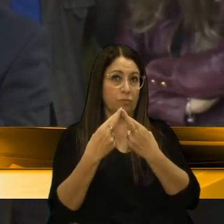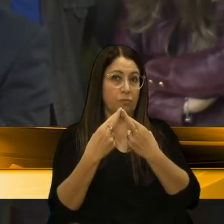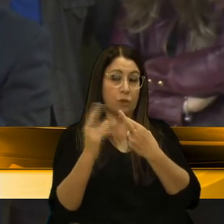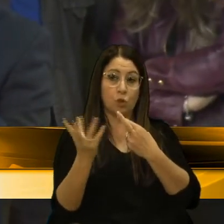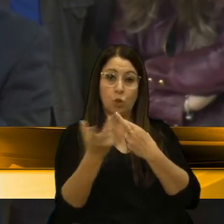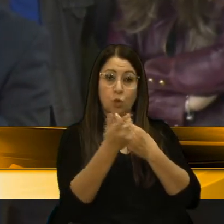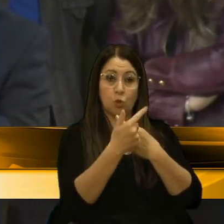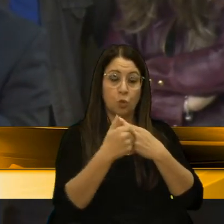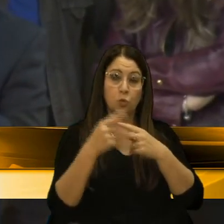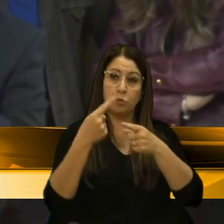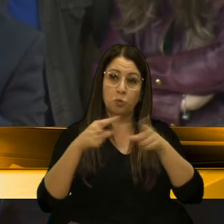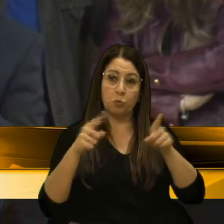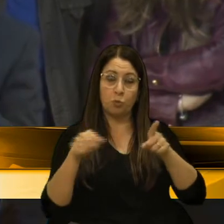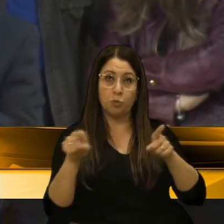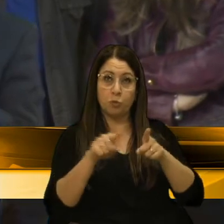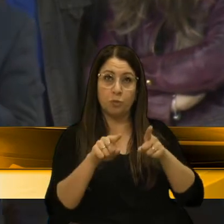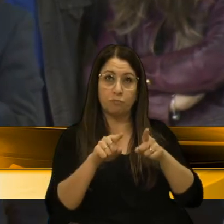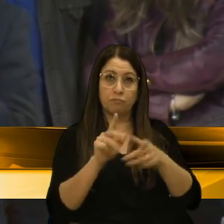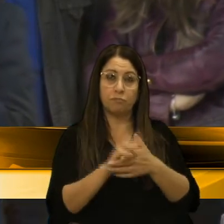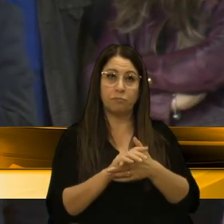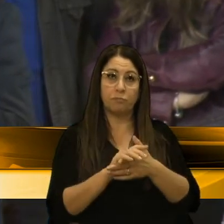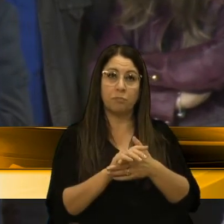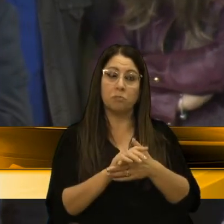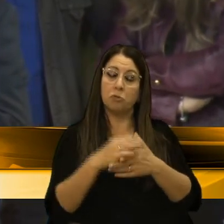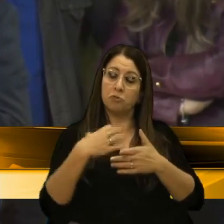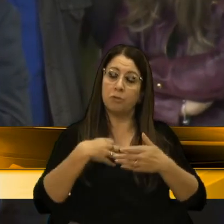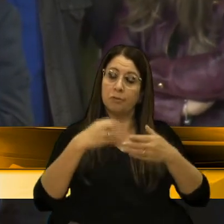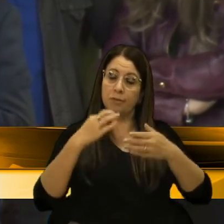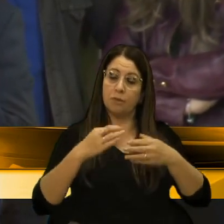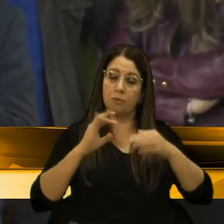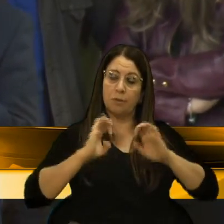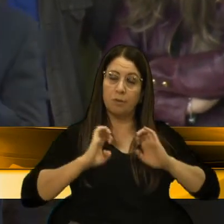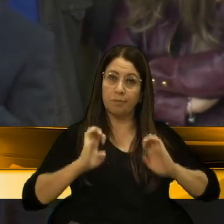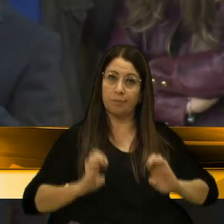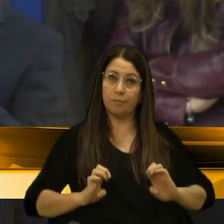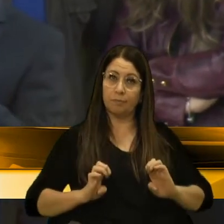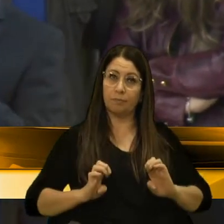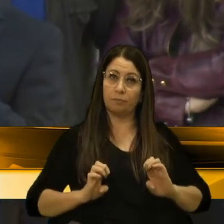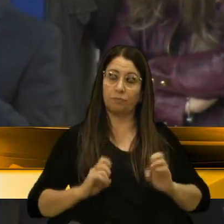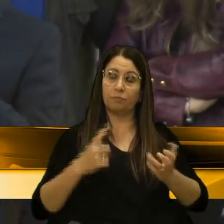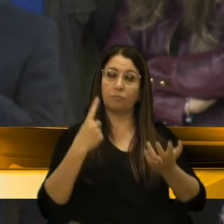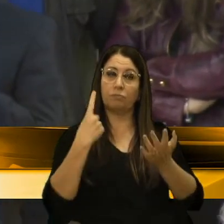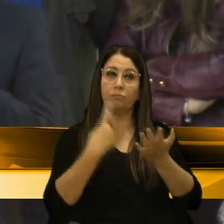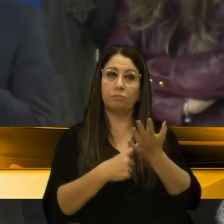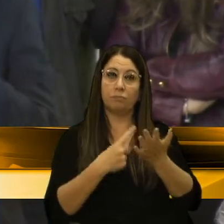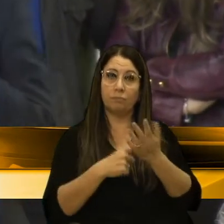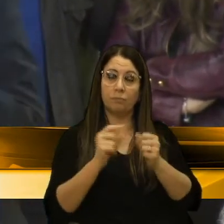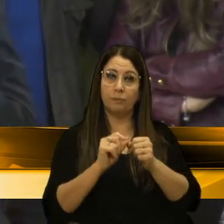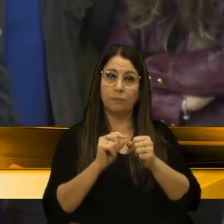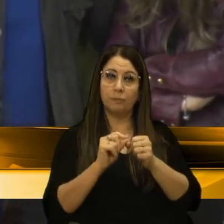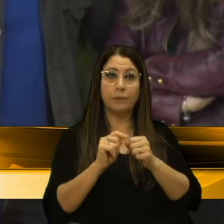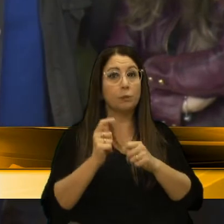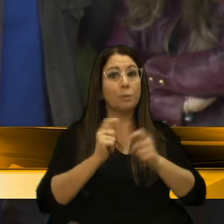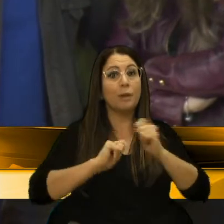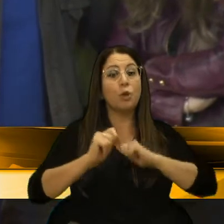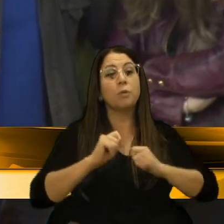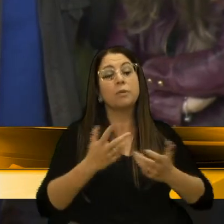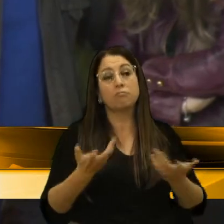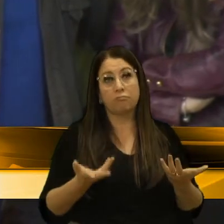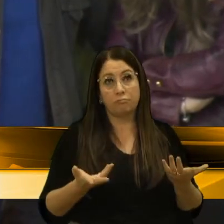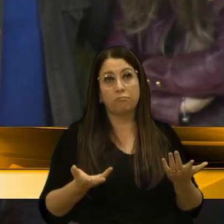de uma forma assim, extremamente ética, em que eles se comprometeram e fizeram uma negociação, no